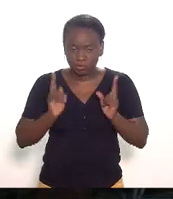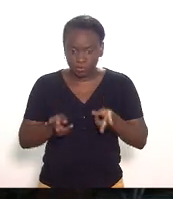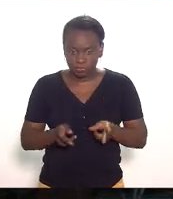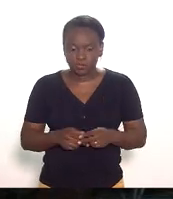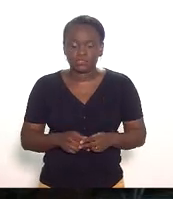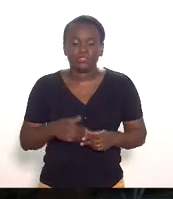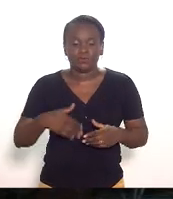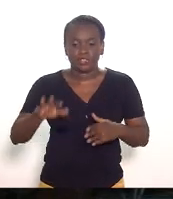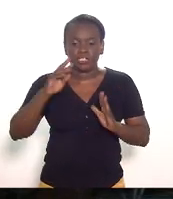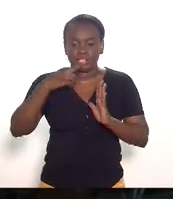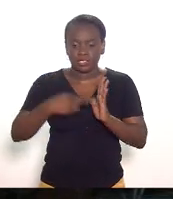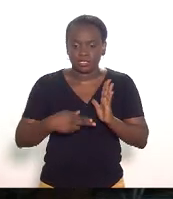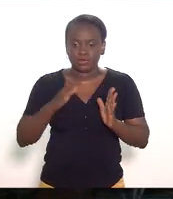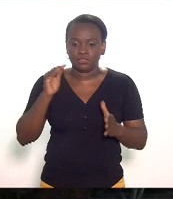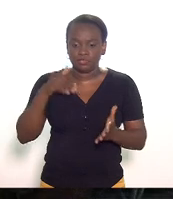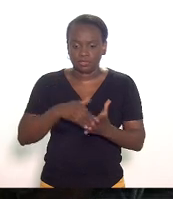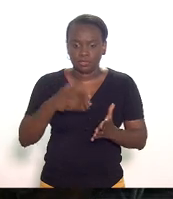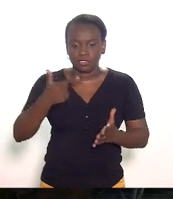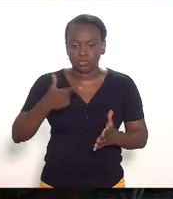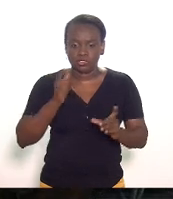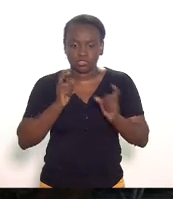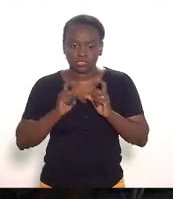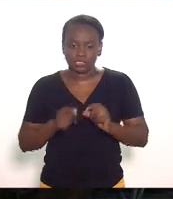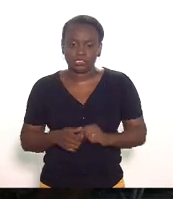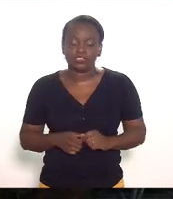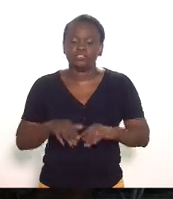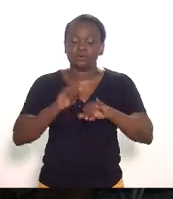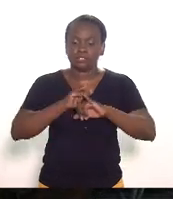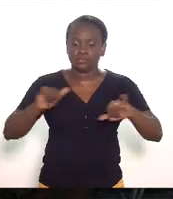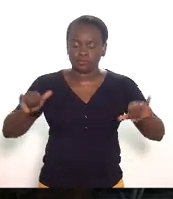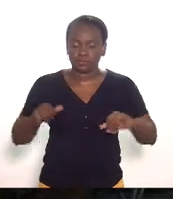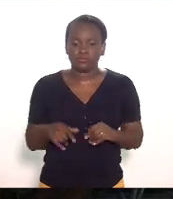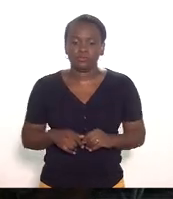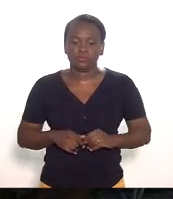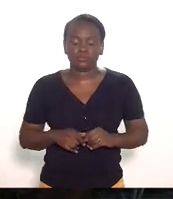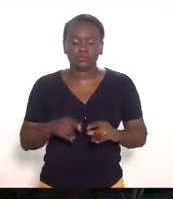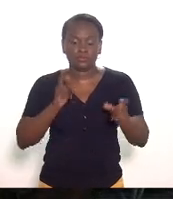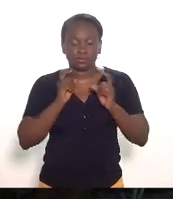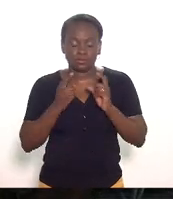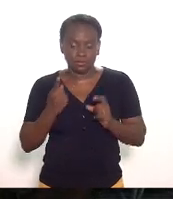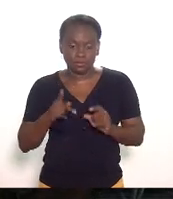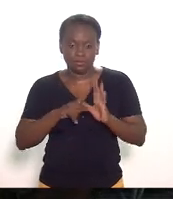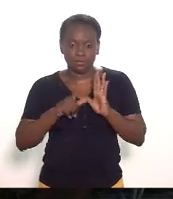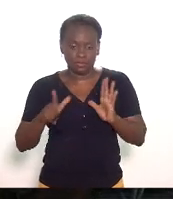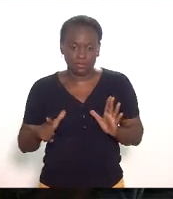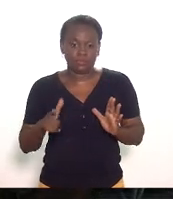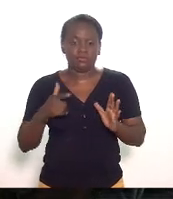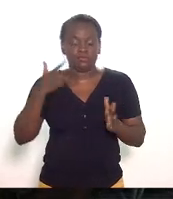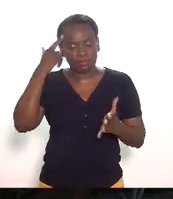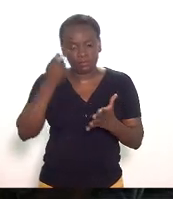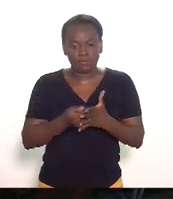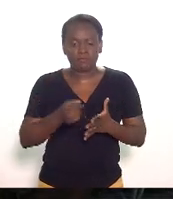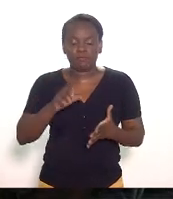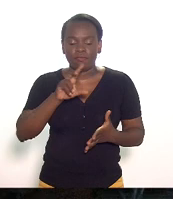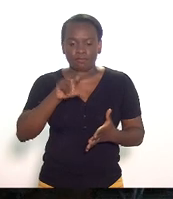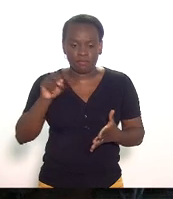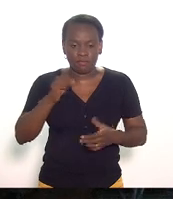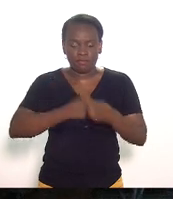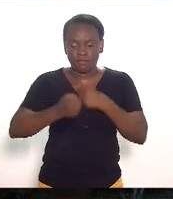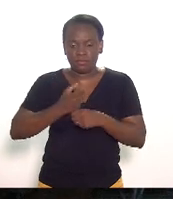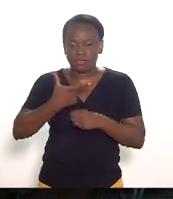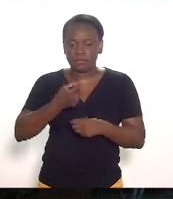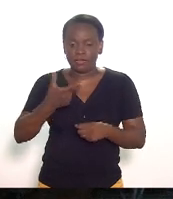aprovado. Vai a redação do vencido para a segunda discussão. Anuncio, em discussão única, projeto de resolução 500 de